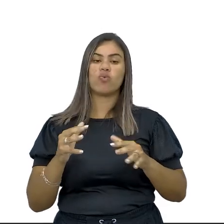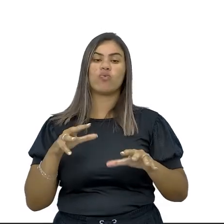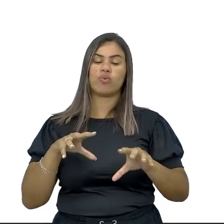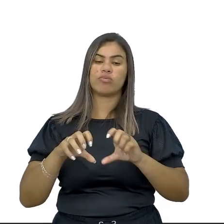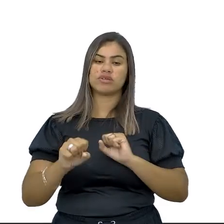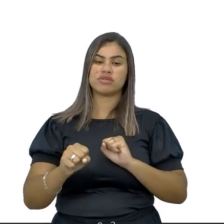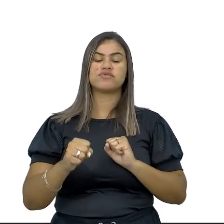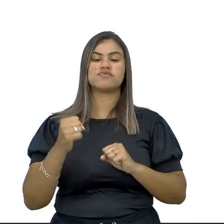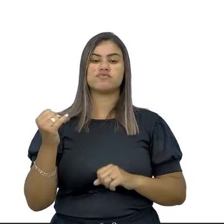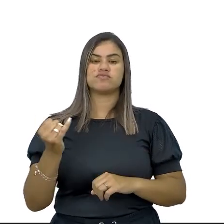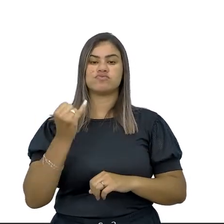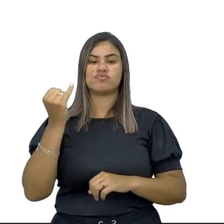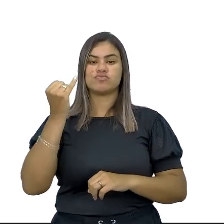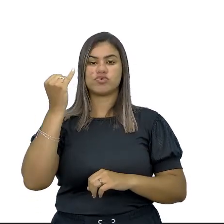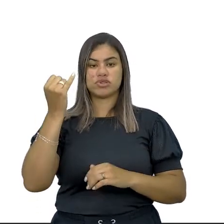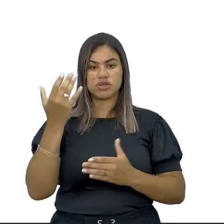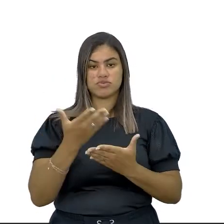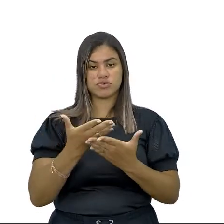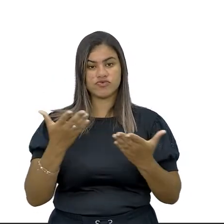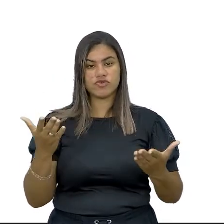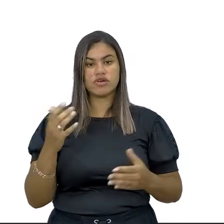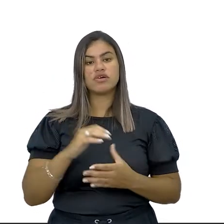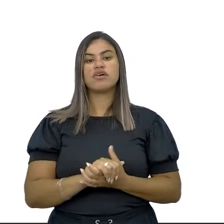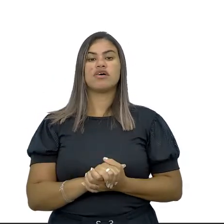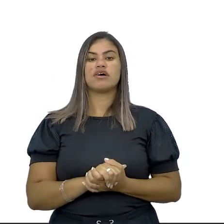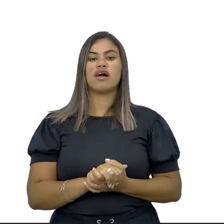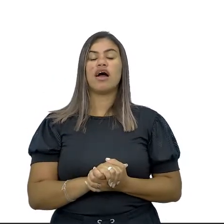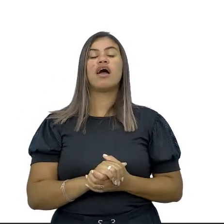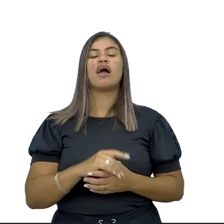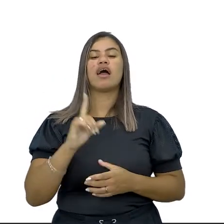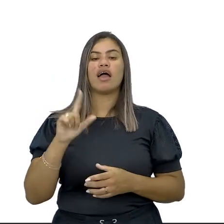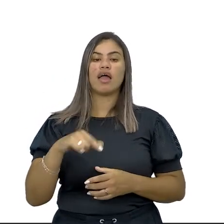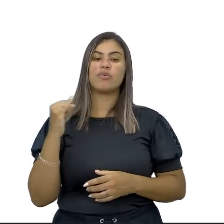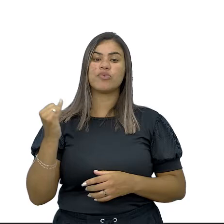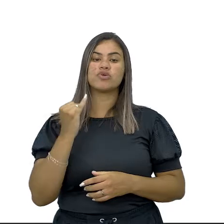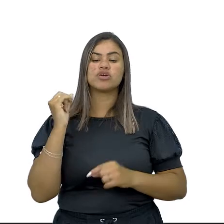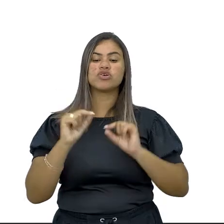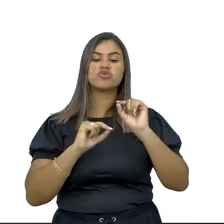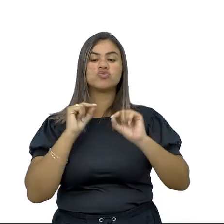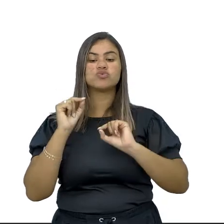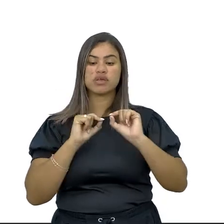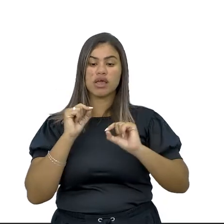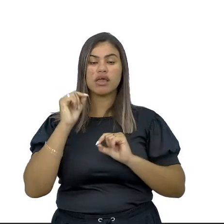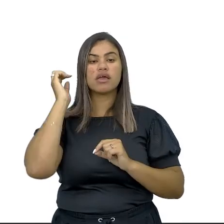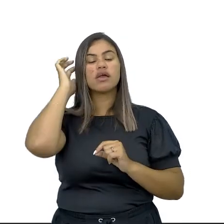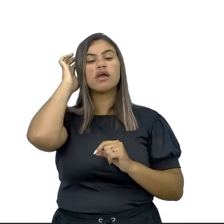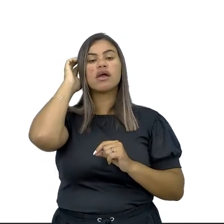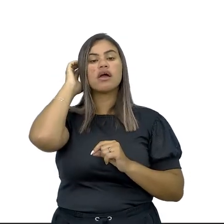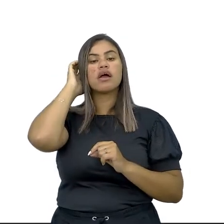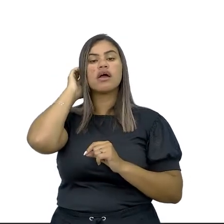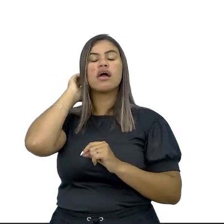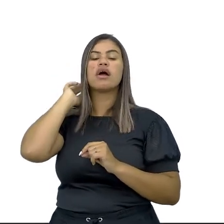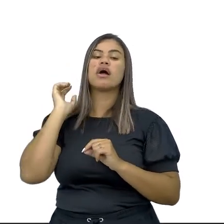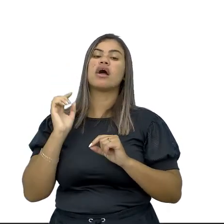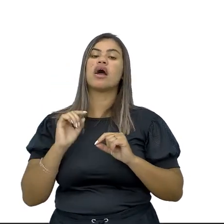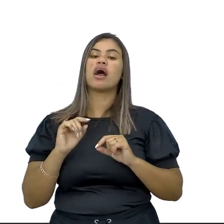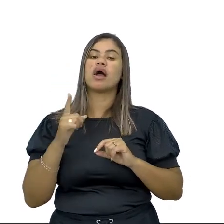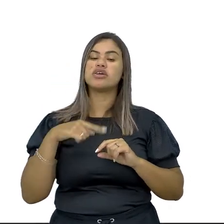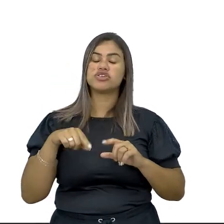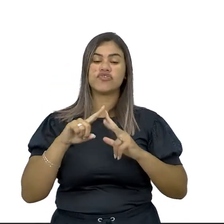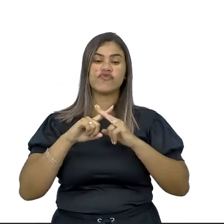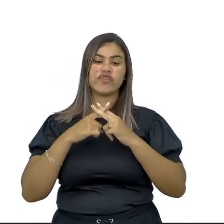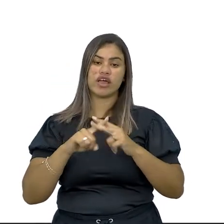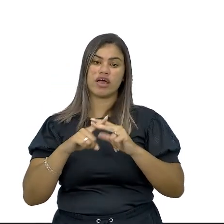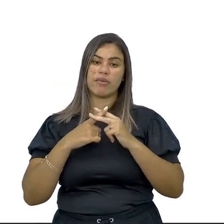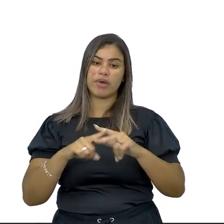para vocês. Dessa forma, é fundamental que nós encontremos meios de utilizar as